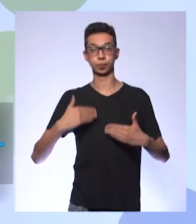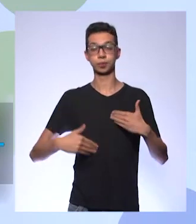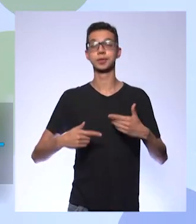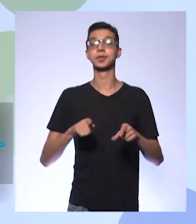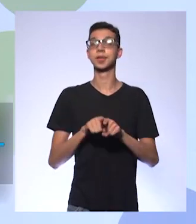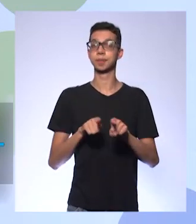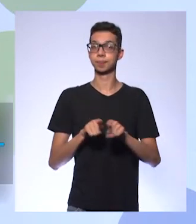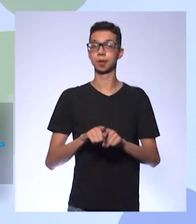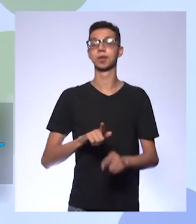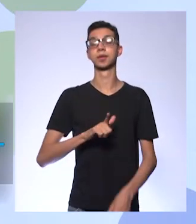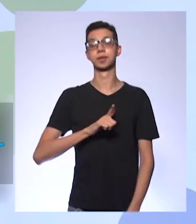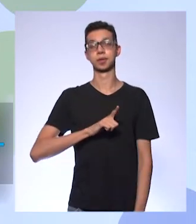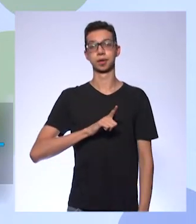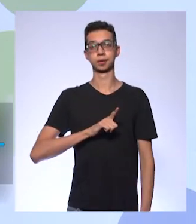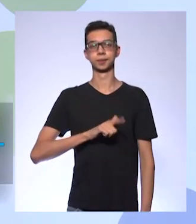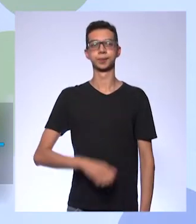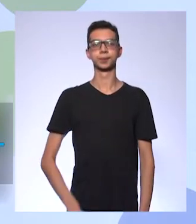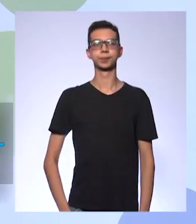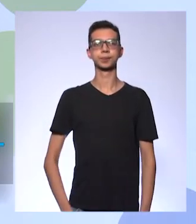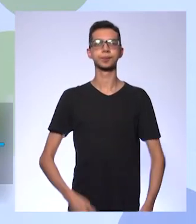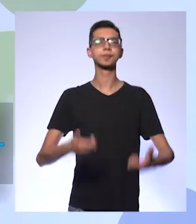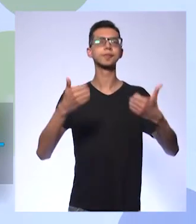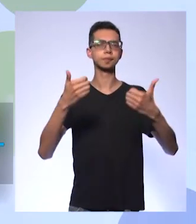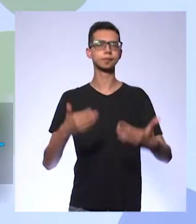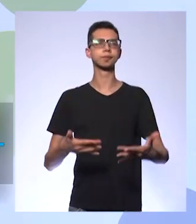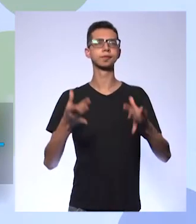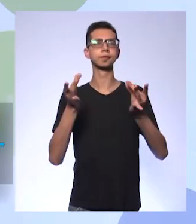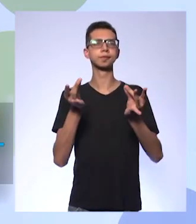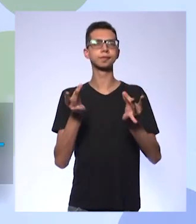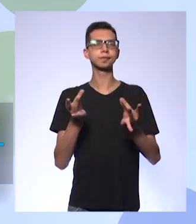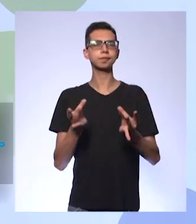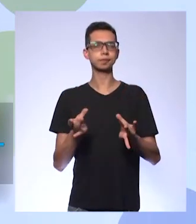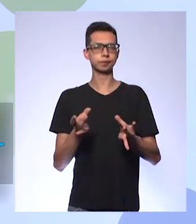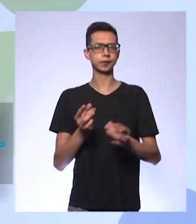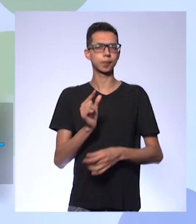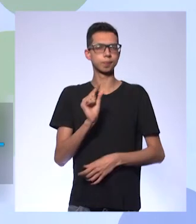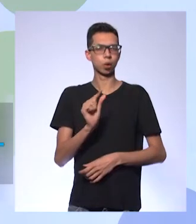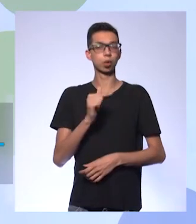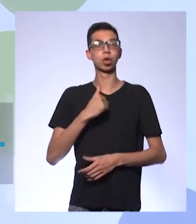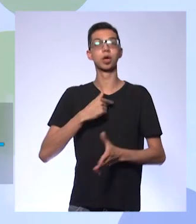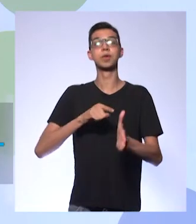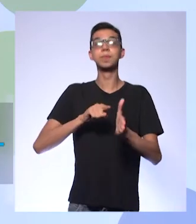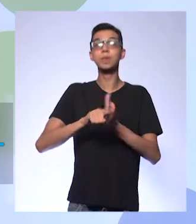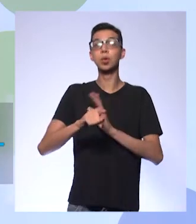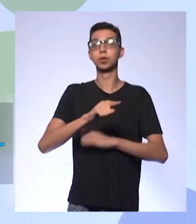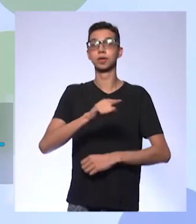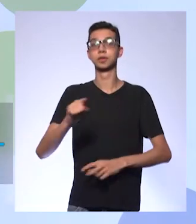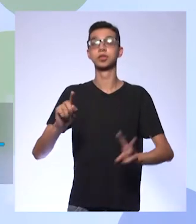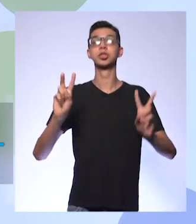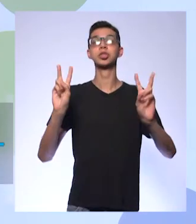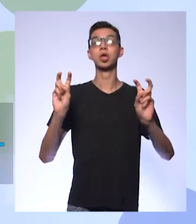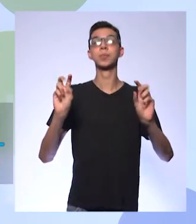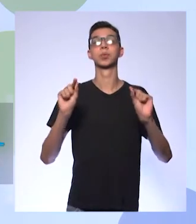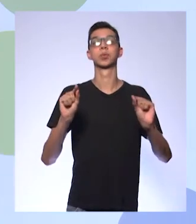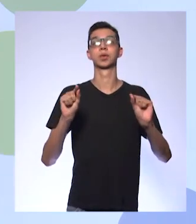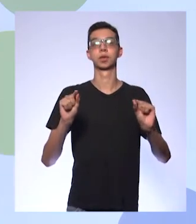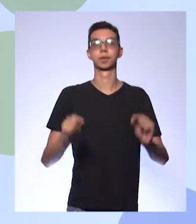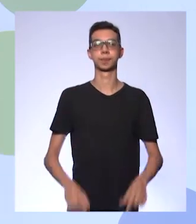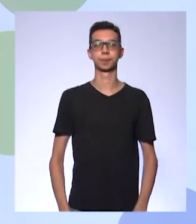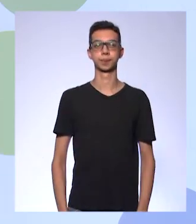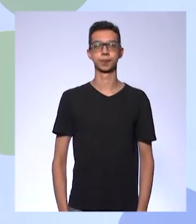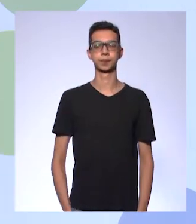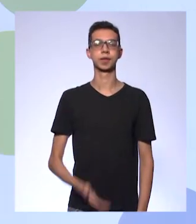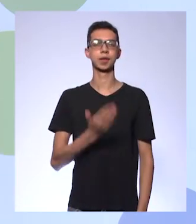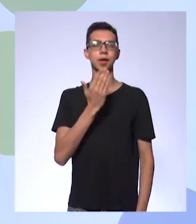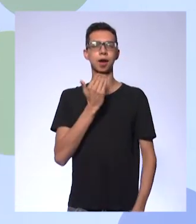essa ação aí. E a gente vai falar um pouquinho disso. E tem uma pergunta aí para vocês relacionada à